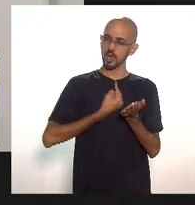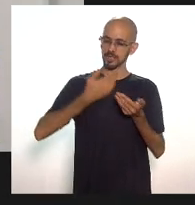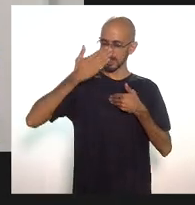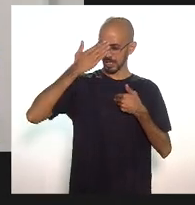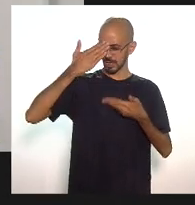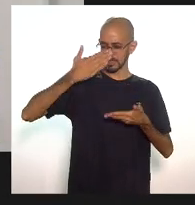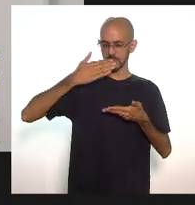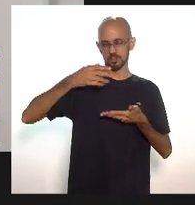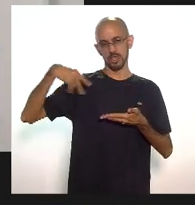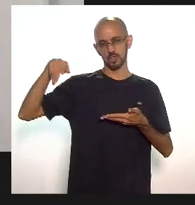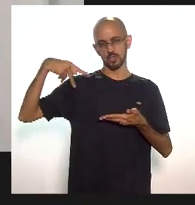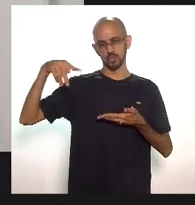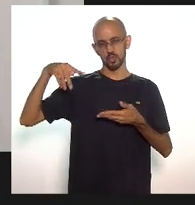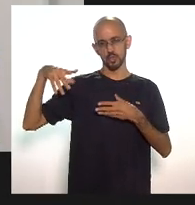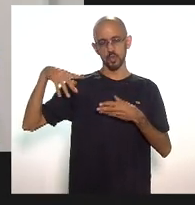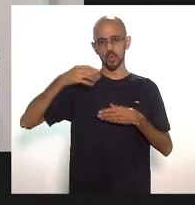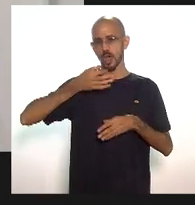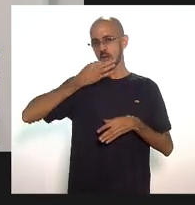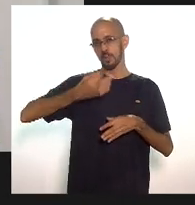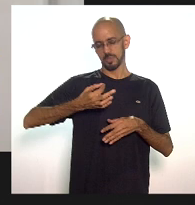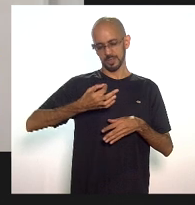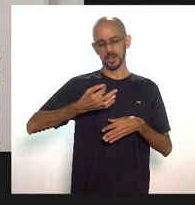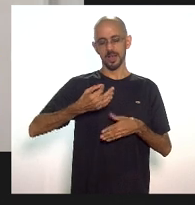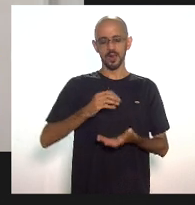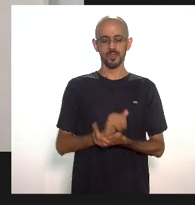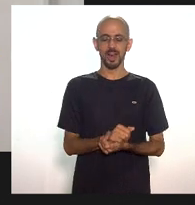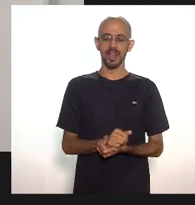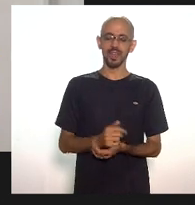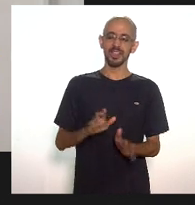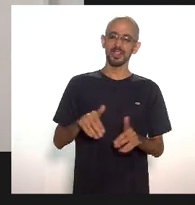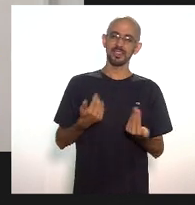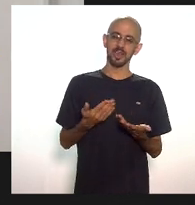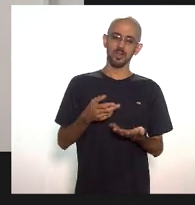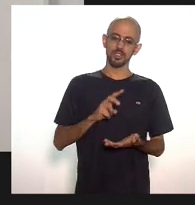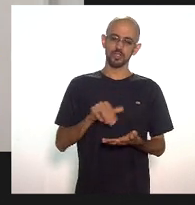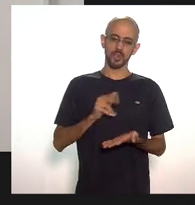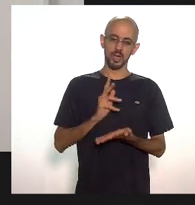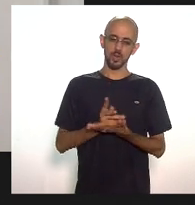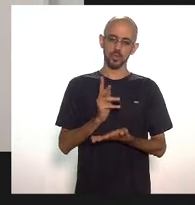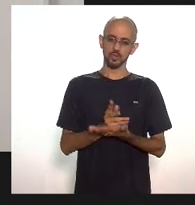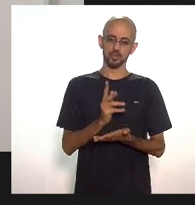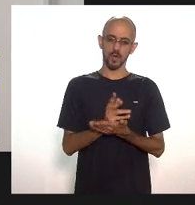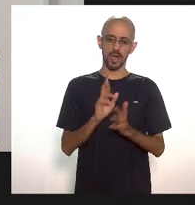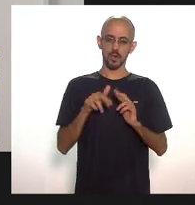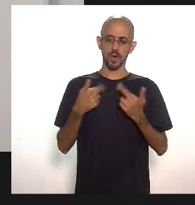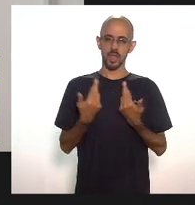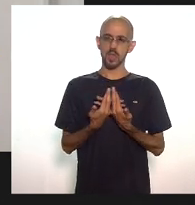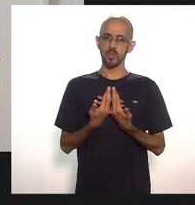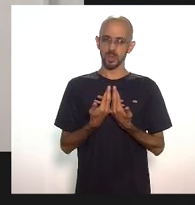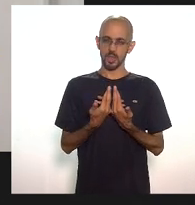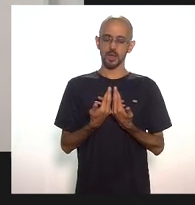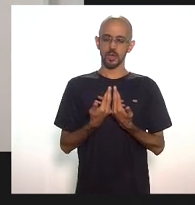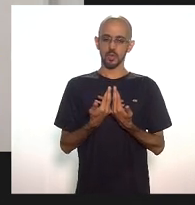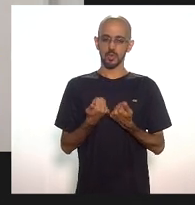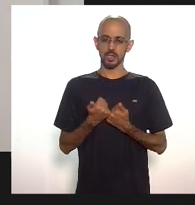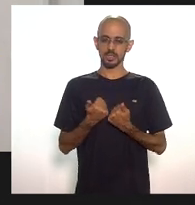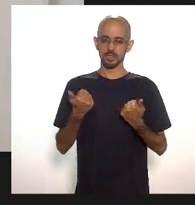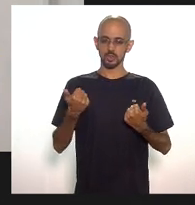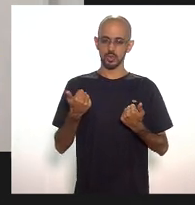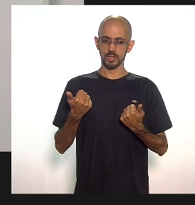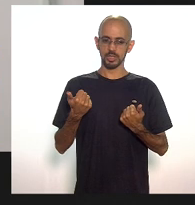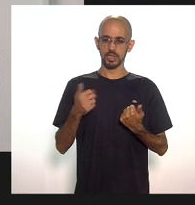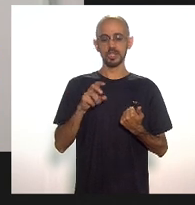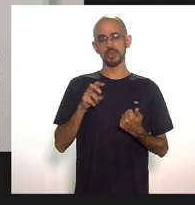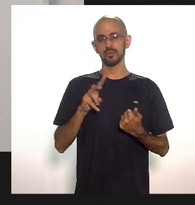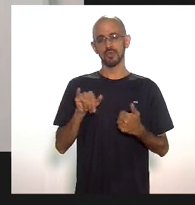breve contribuição. E aí nós vamos, então, prosseguir a reunião, não é, com a assessoria que